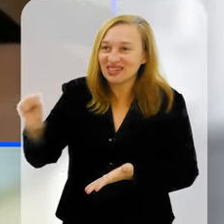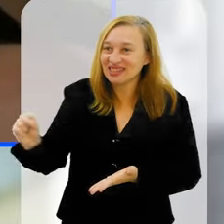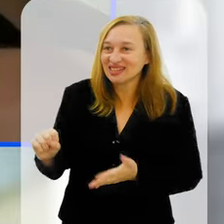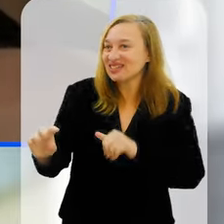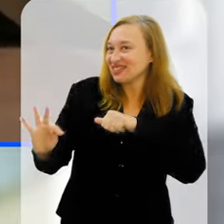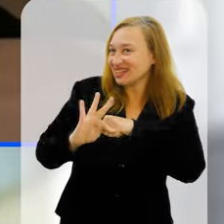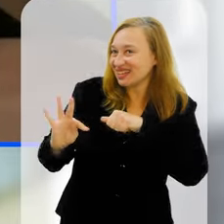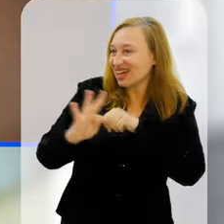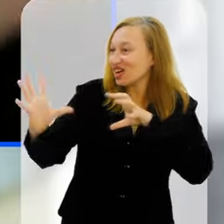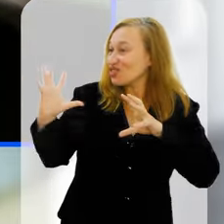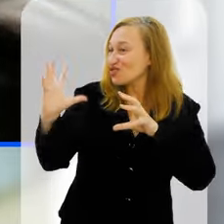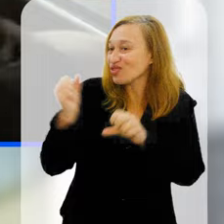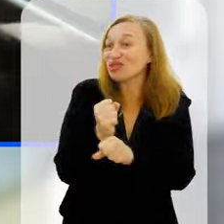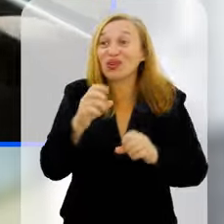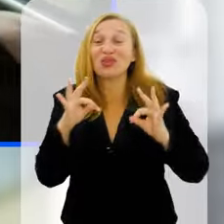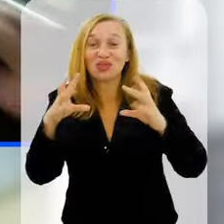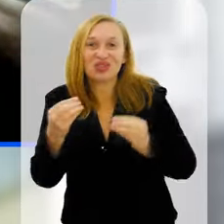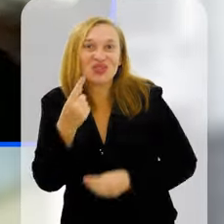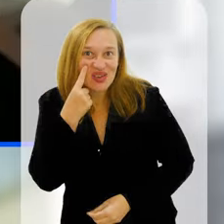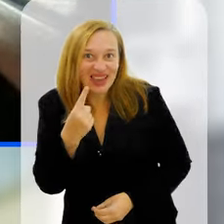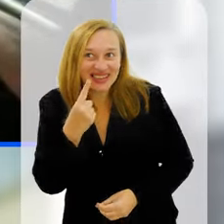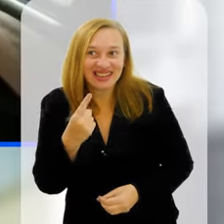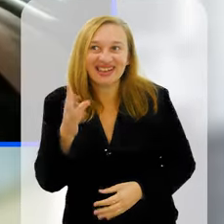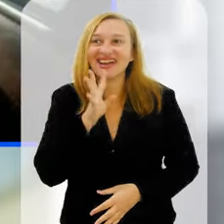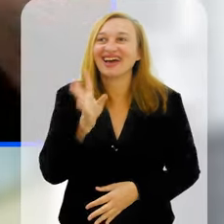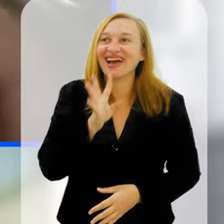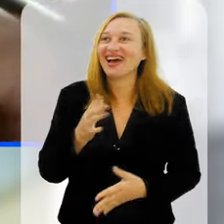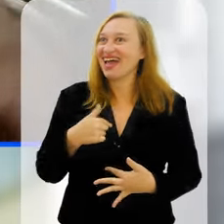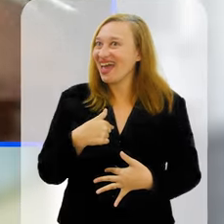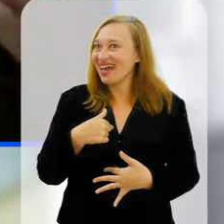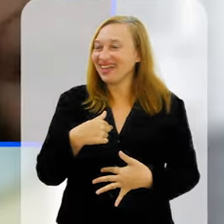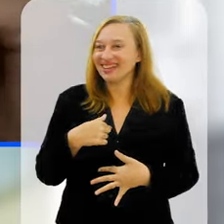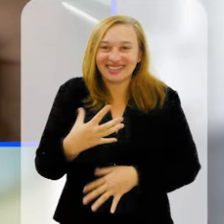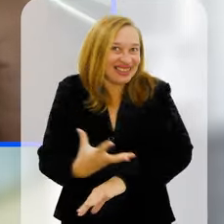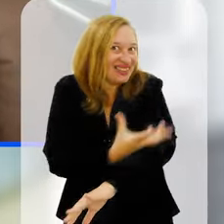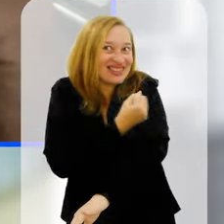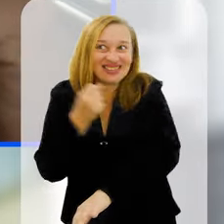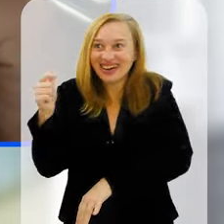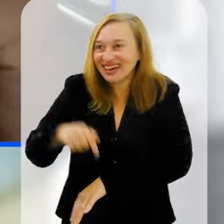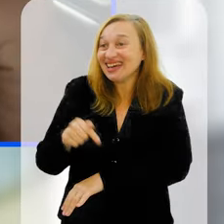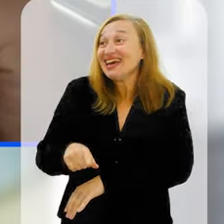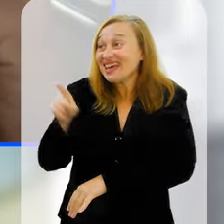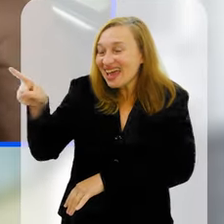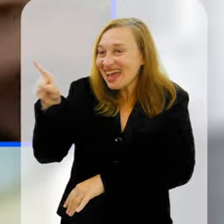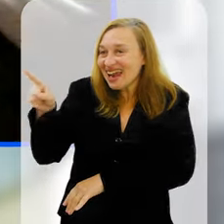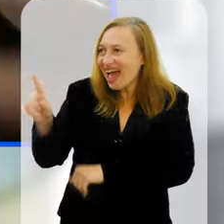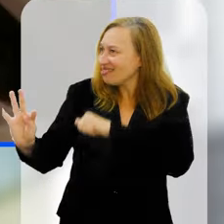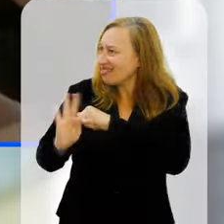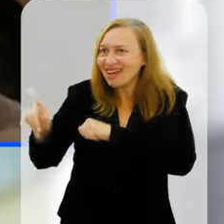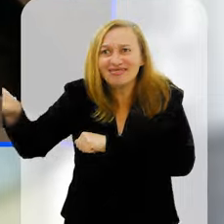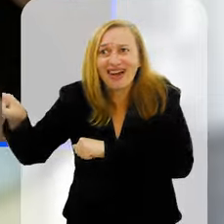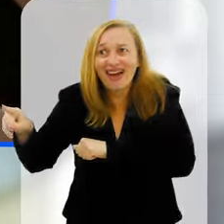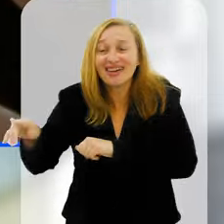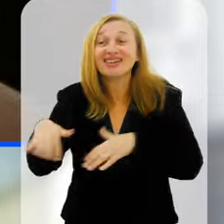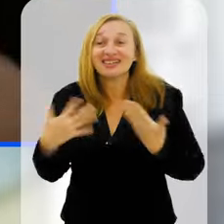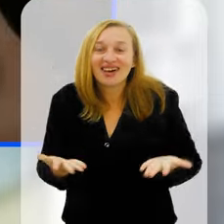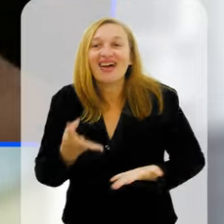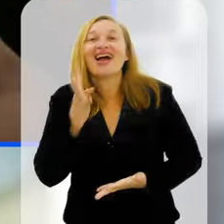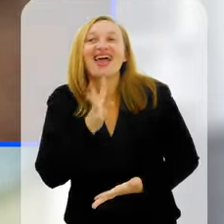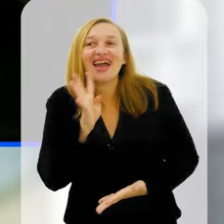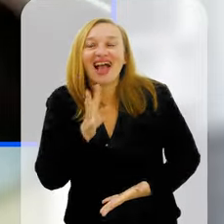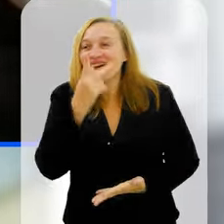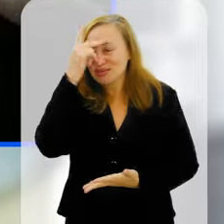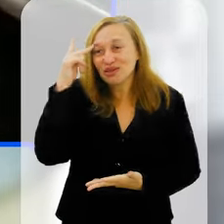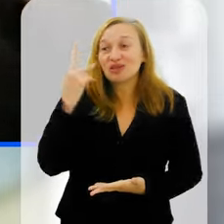questão do ser humano, e o secretário Vinícius veio falando da técnica. Juntou tudo. Olha que maneiro que foi esse debate. É. Eu totalmente emoção